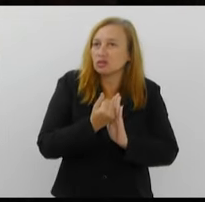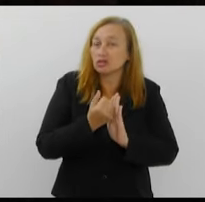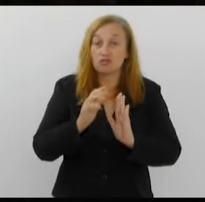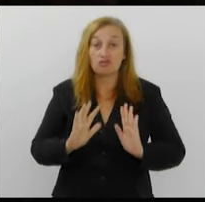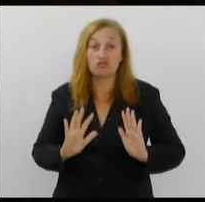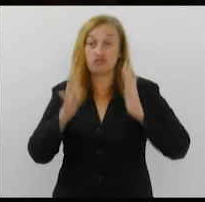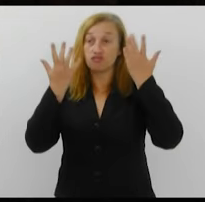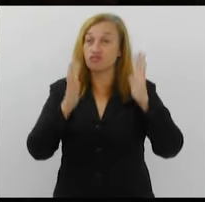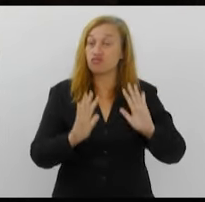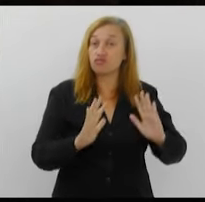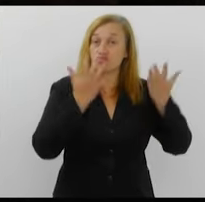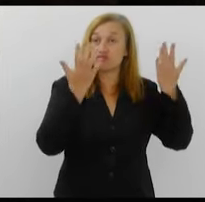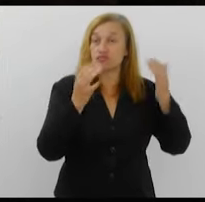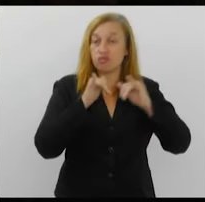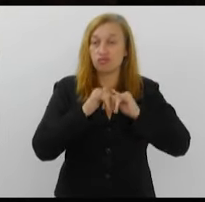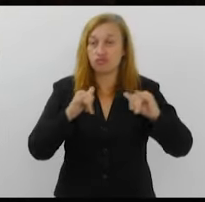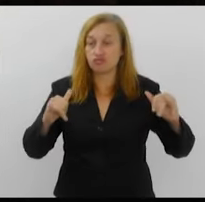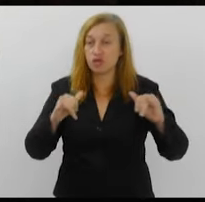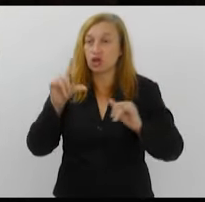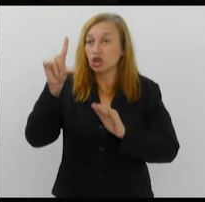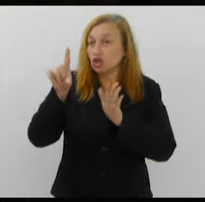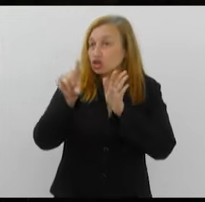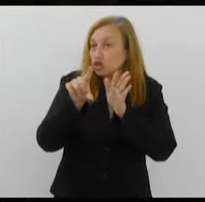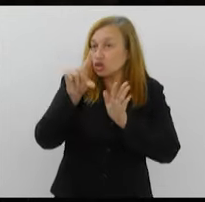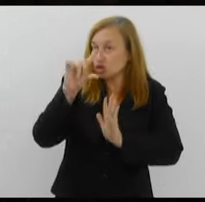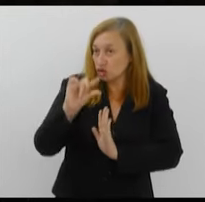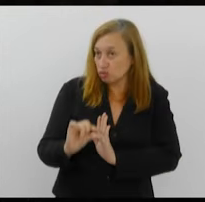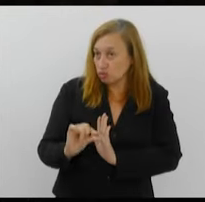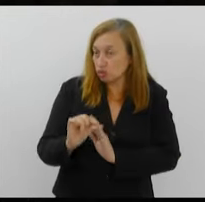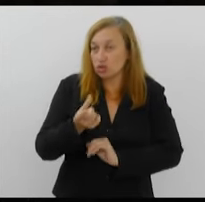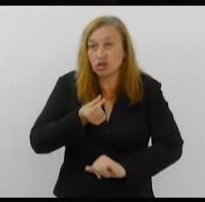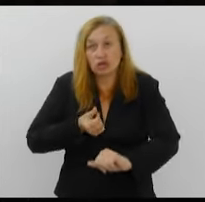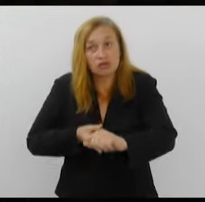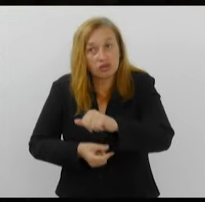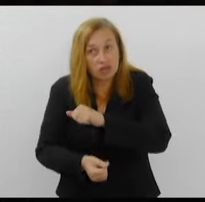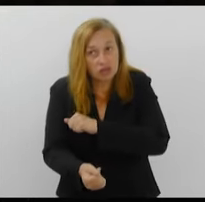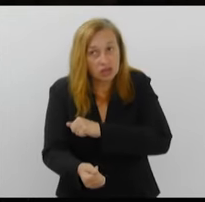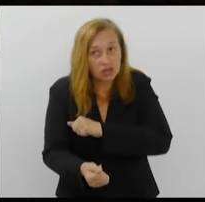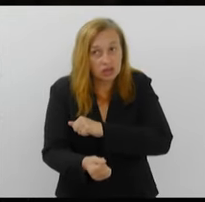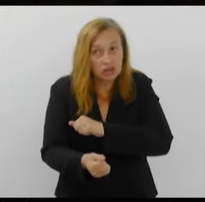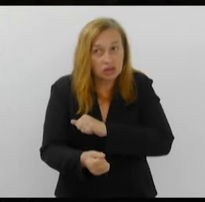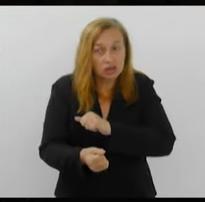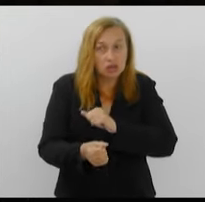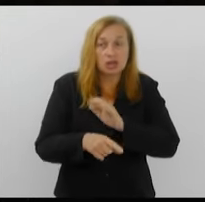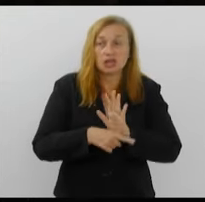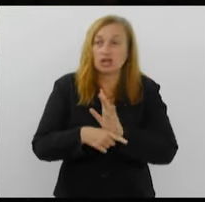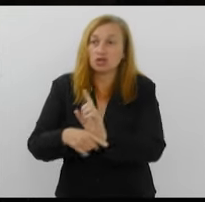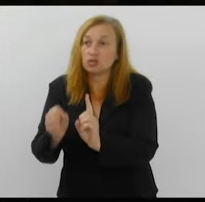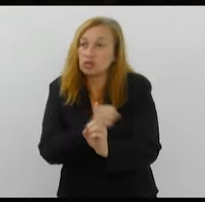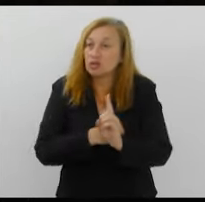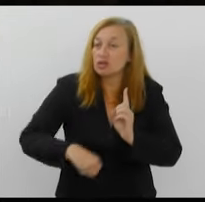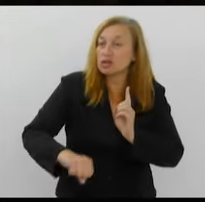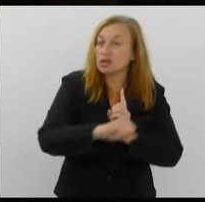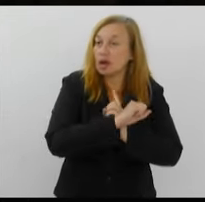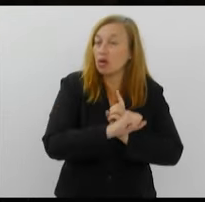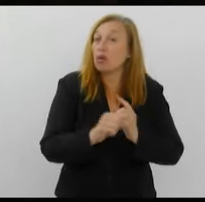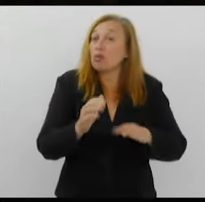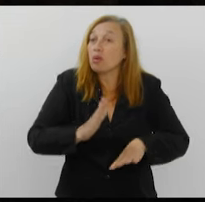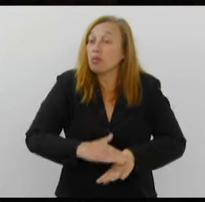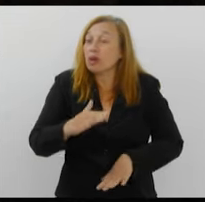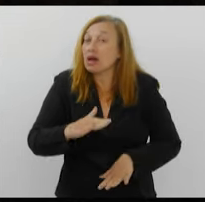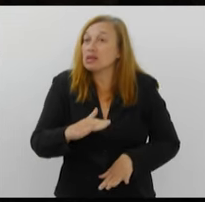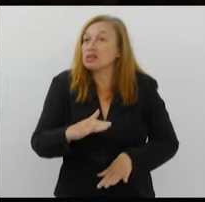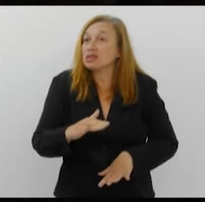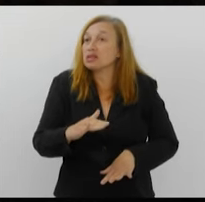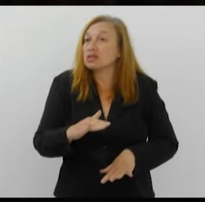em publicidade, diminuir os investimentos em assistência social, por mais que a assistência social